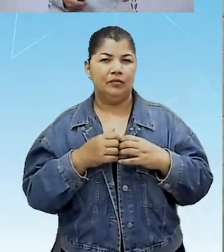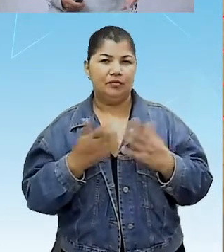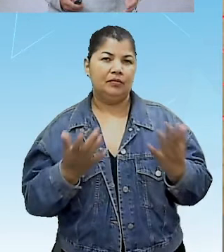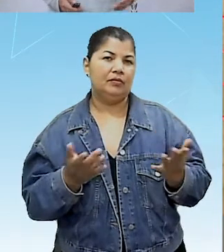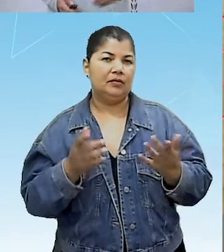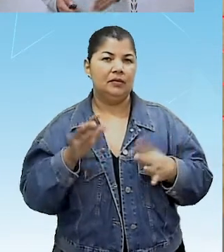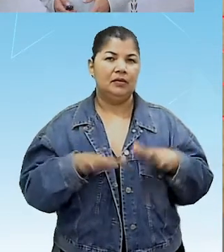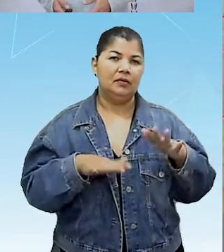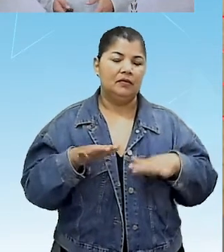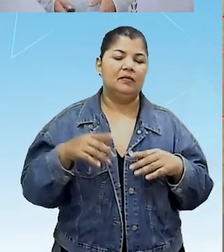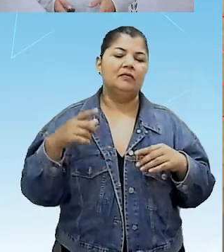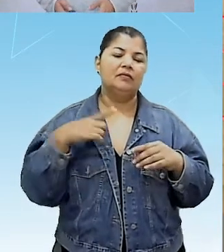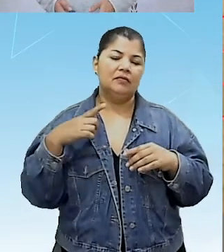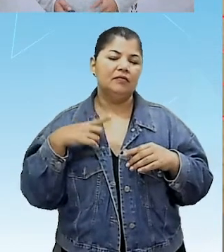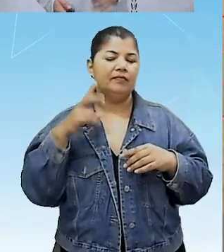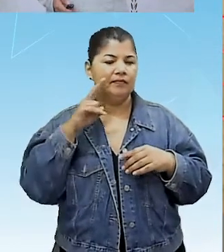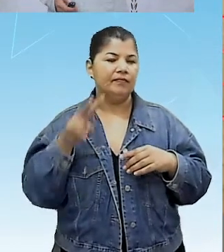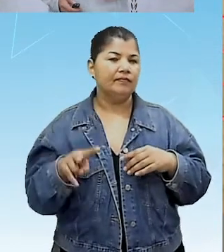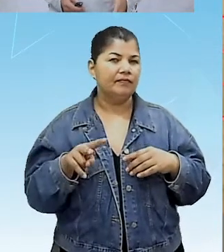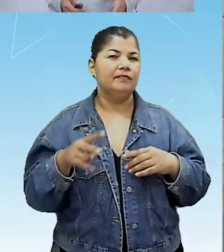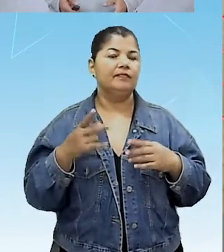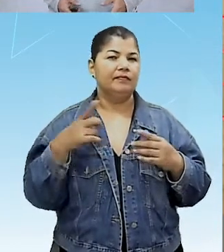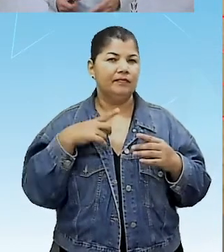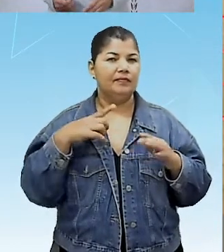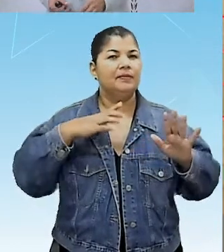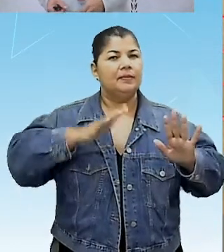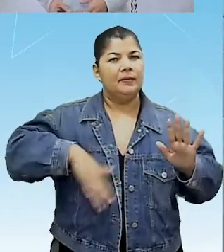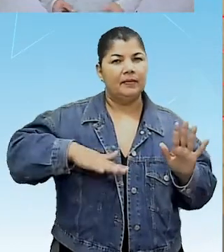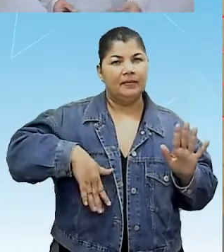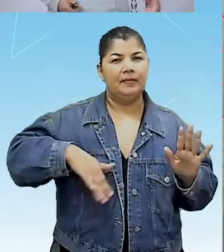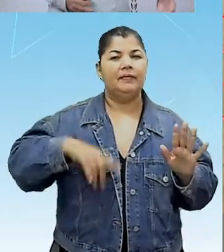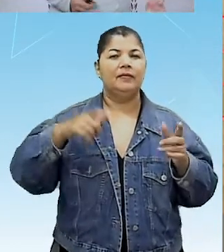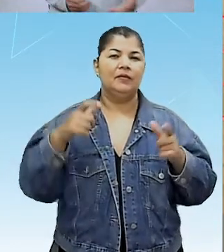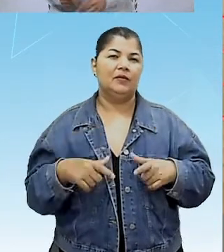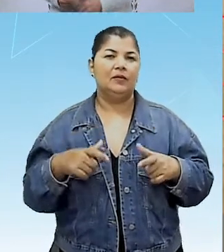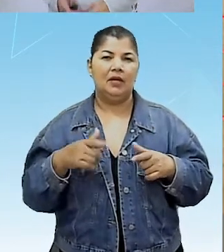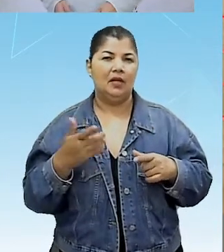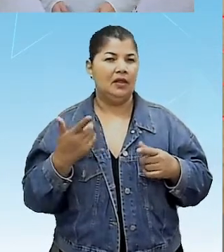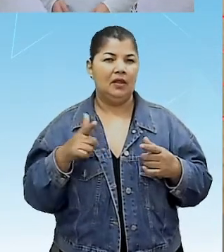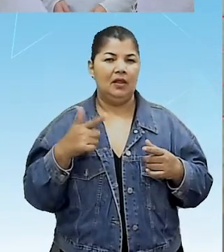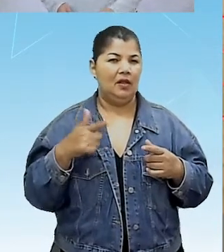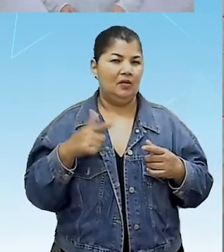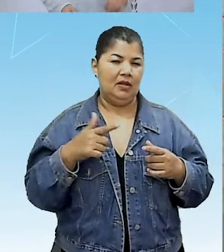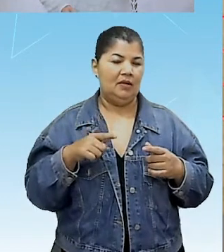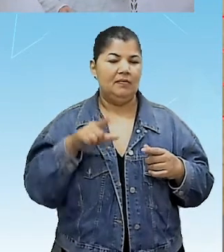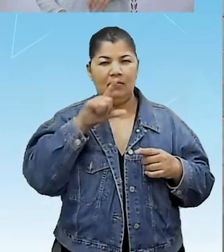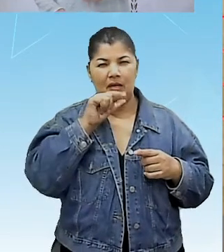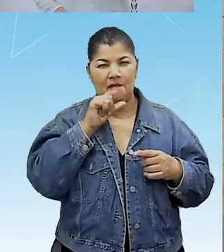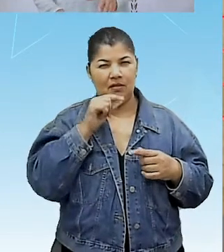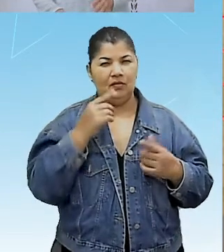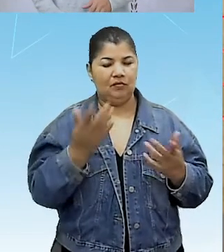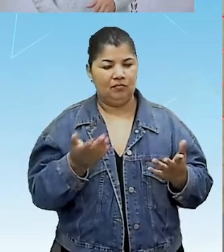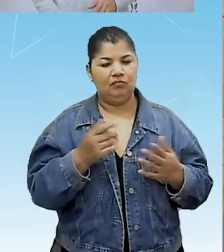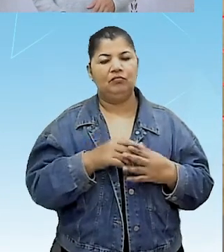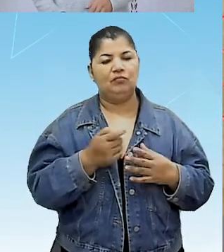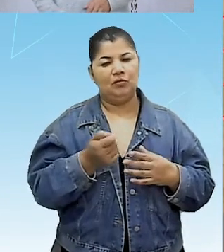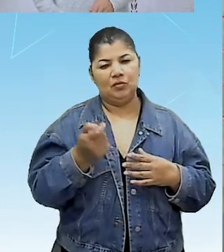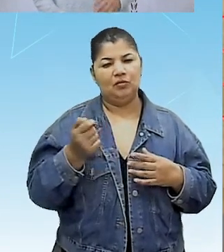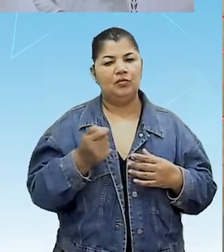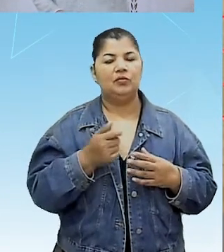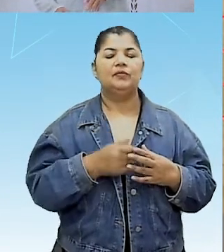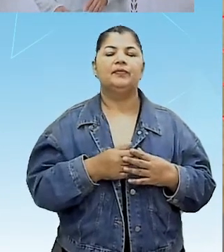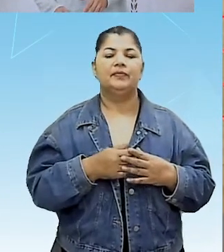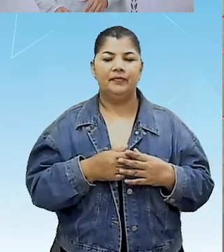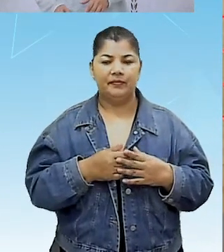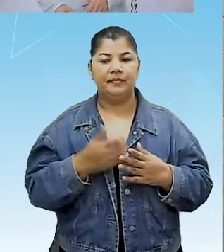muitas delas vocês já visualizaram em praias, que são lugares onde não passam tantos pássaros assim, ok? A eólica é muito boa.